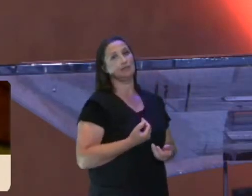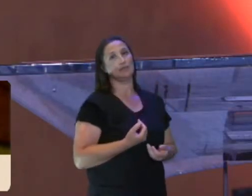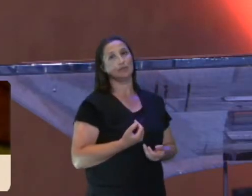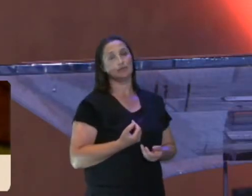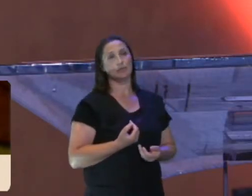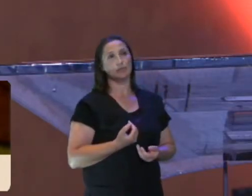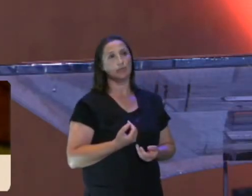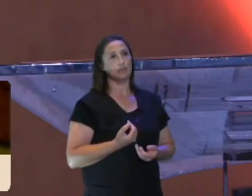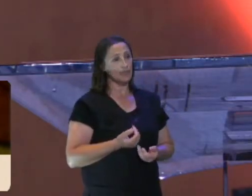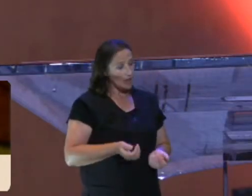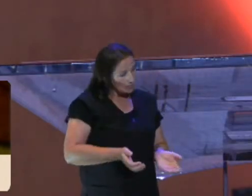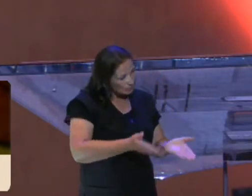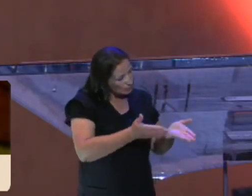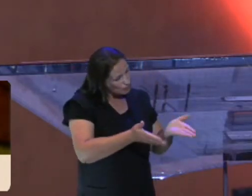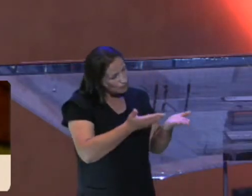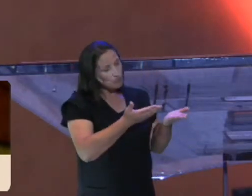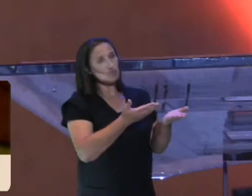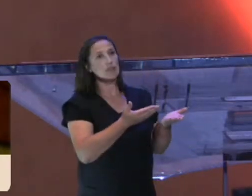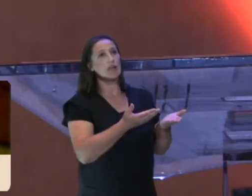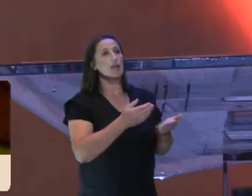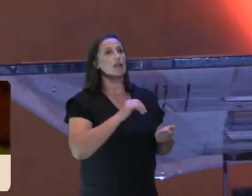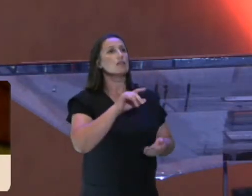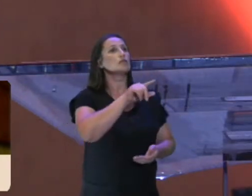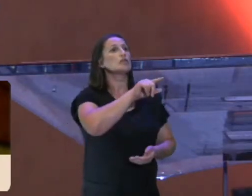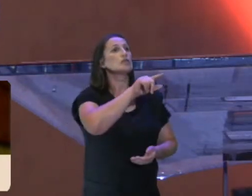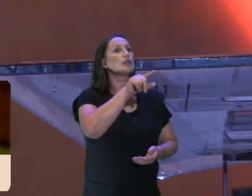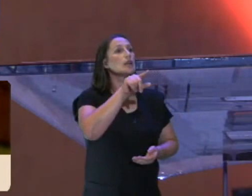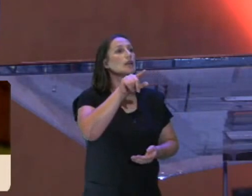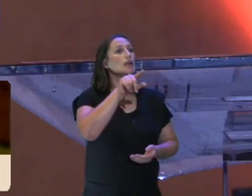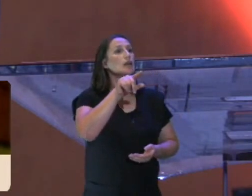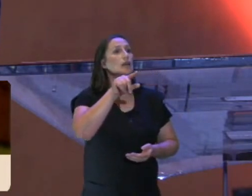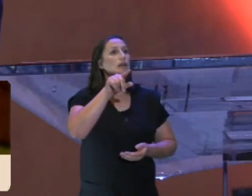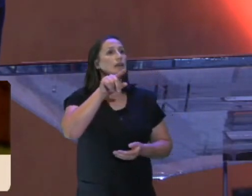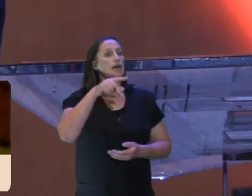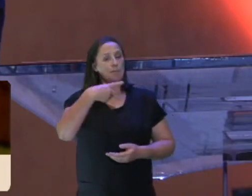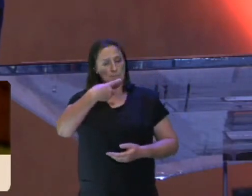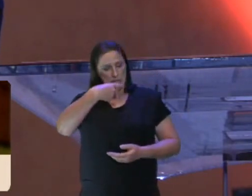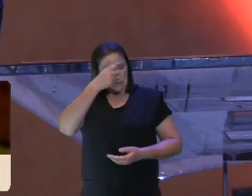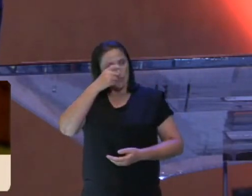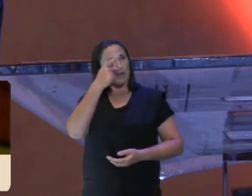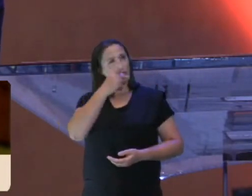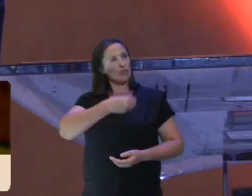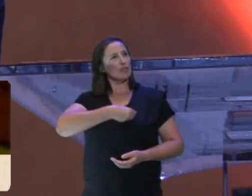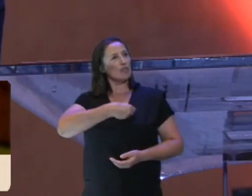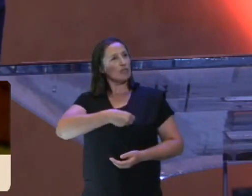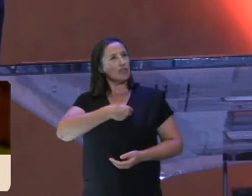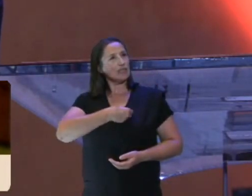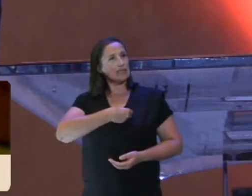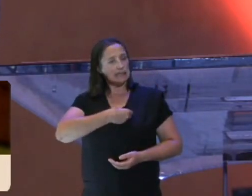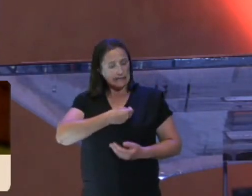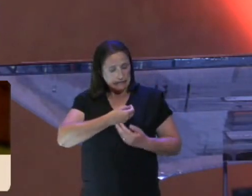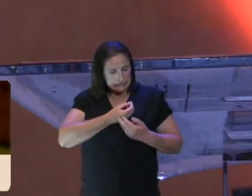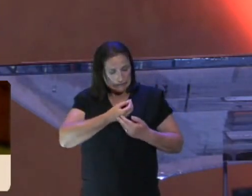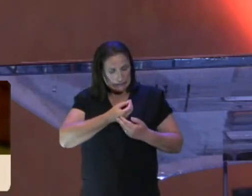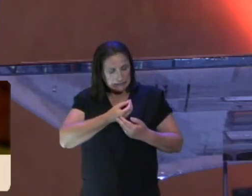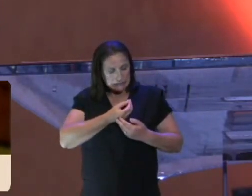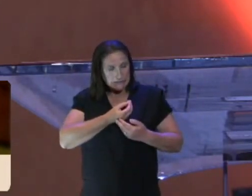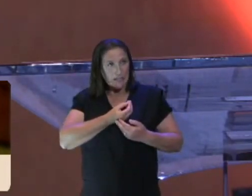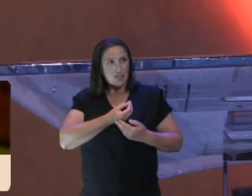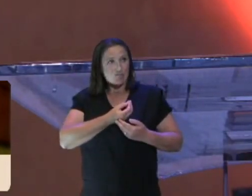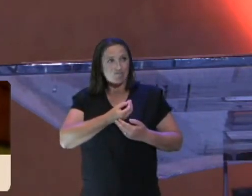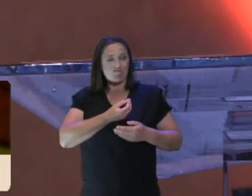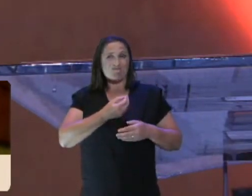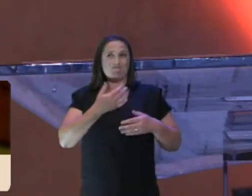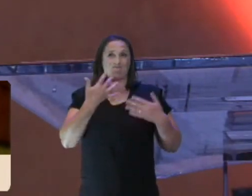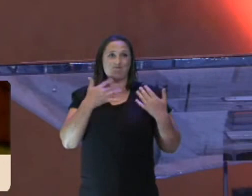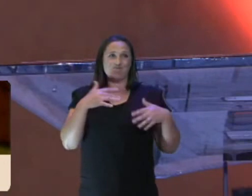levantou o ânimo. E se você olhar para a tua história, você vai perceber que lá nos teus desertos e lá nas tuas cavernas,